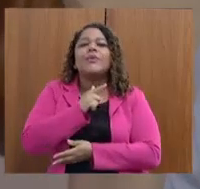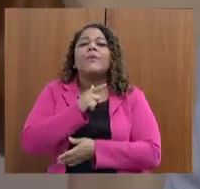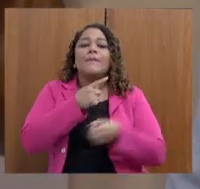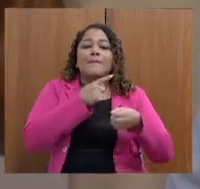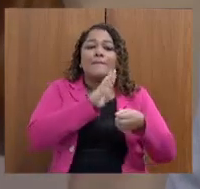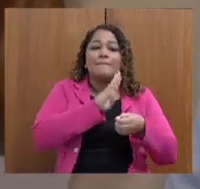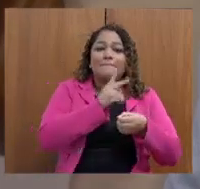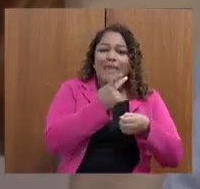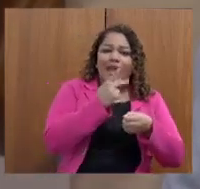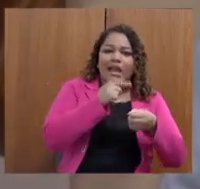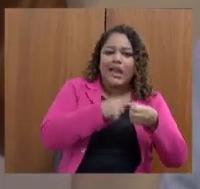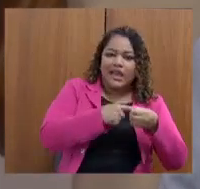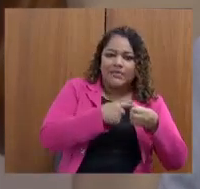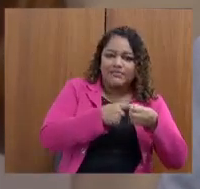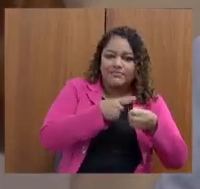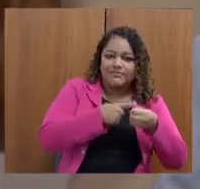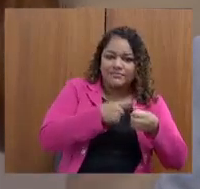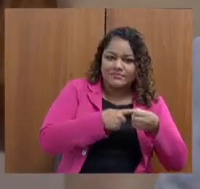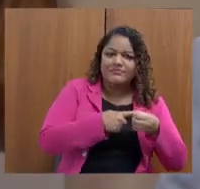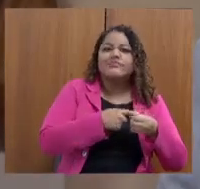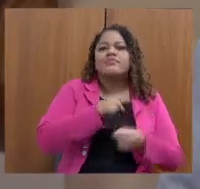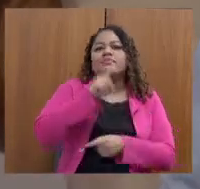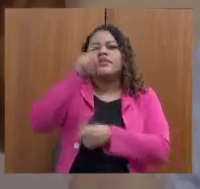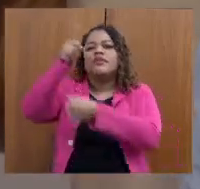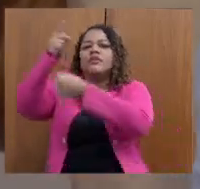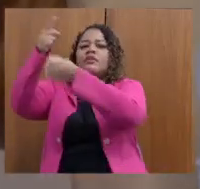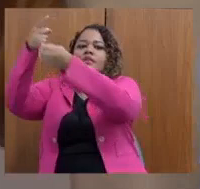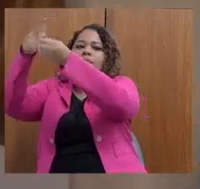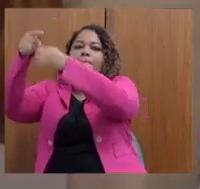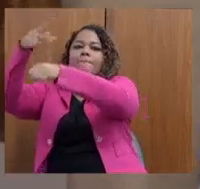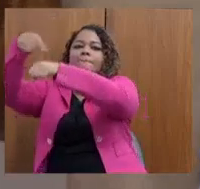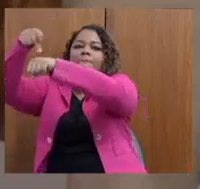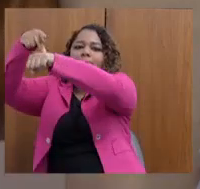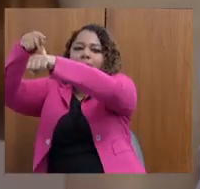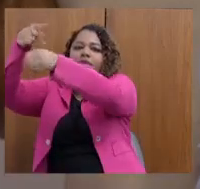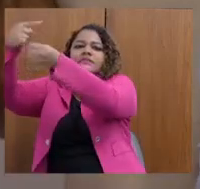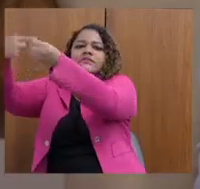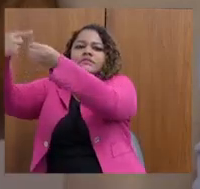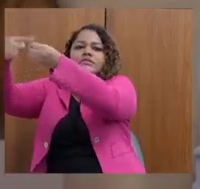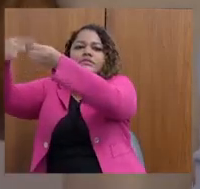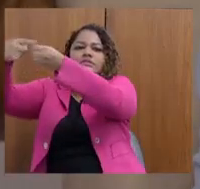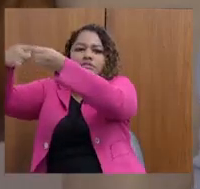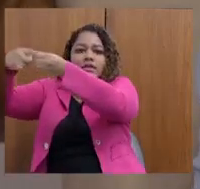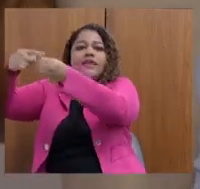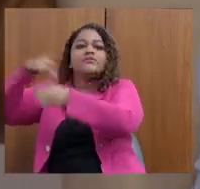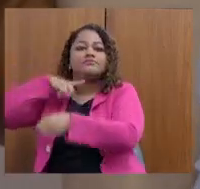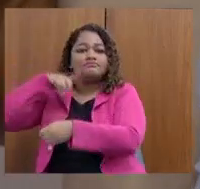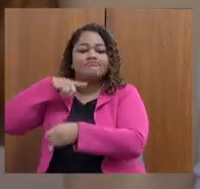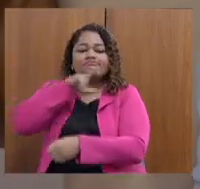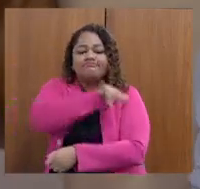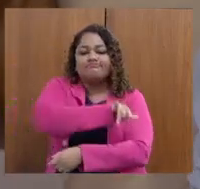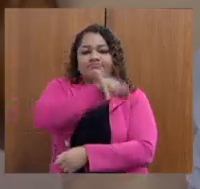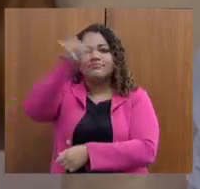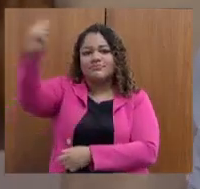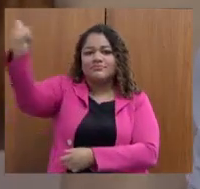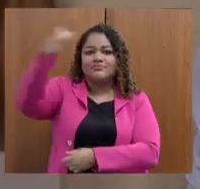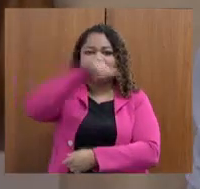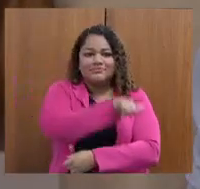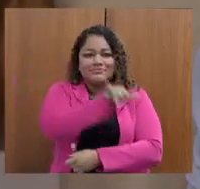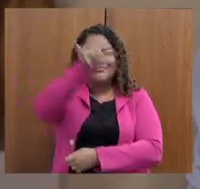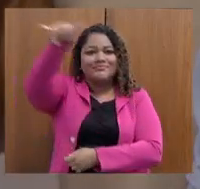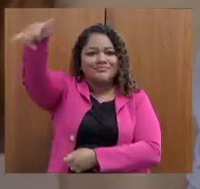o voo inaugural começa hoje Curaçao e aos poucos o turismo né Nós vamos trazer